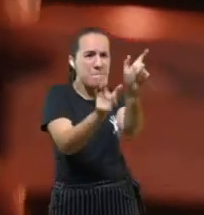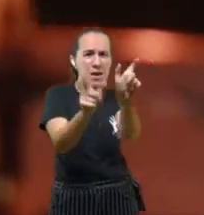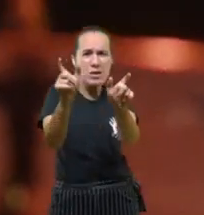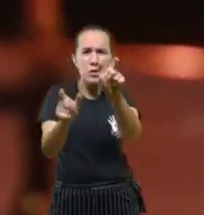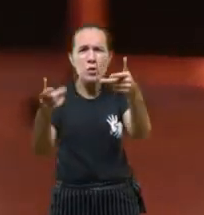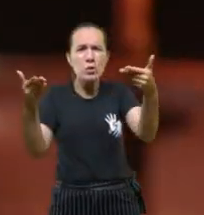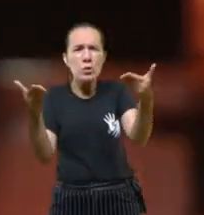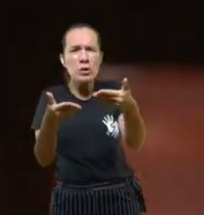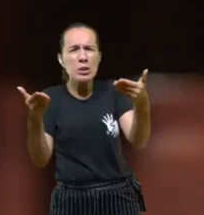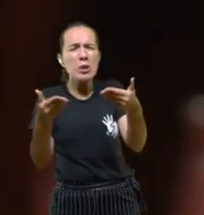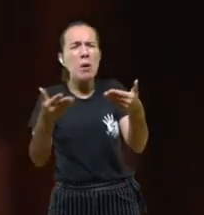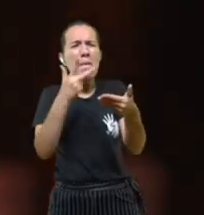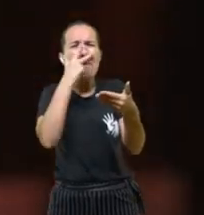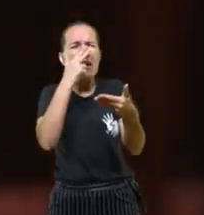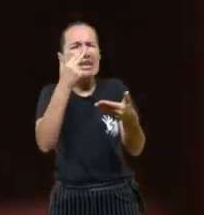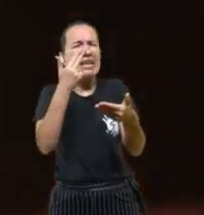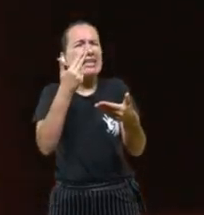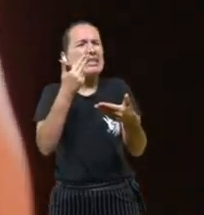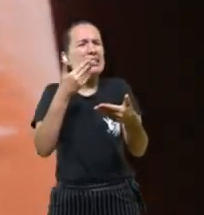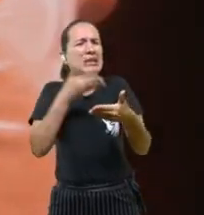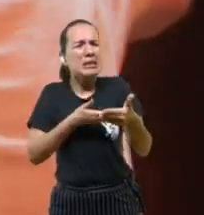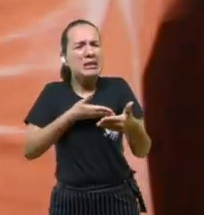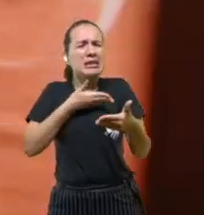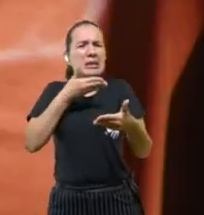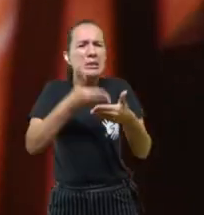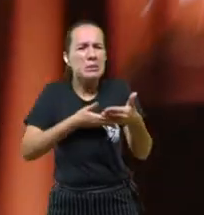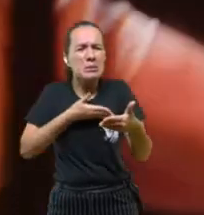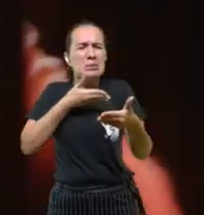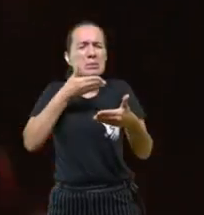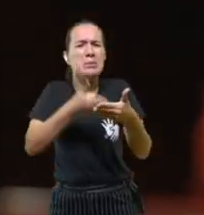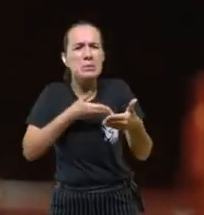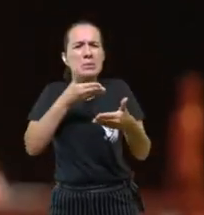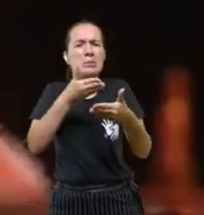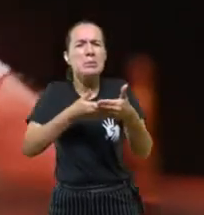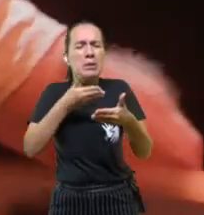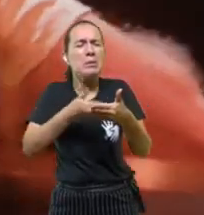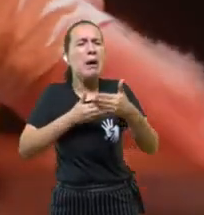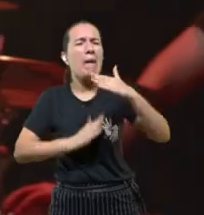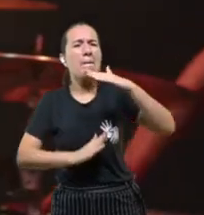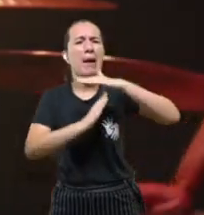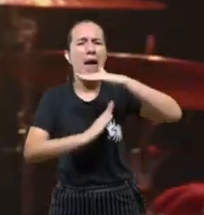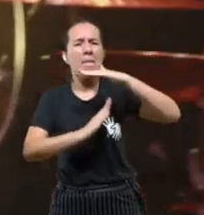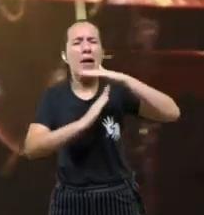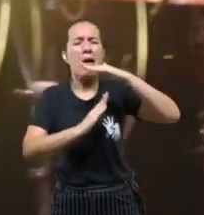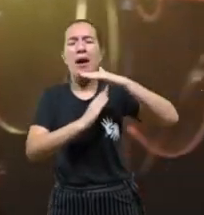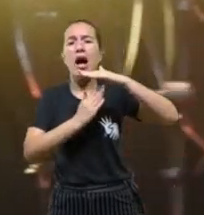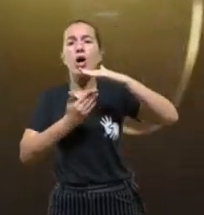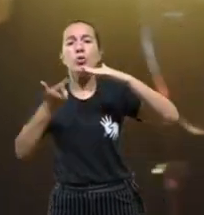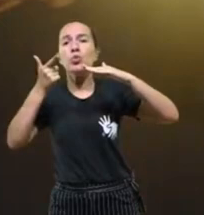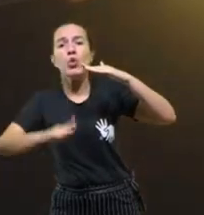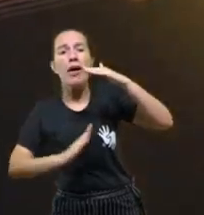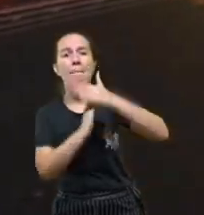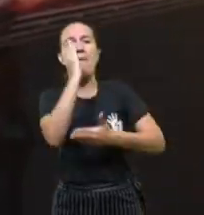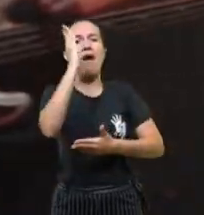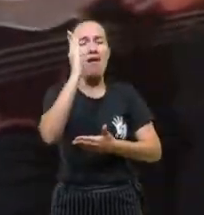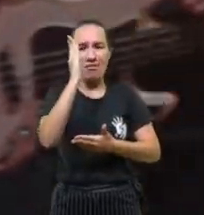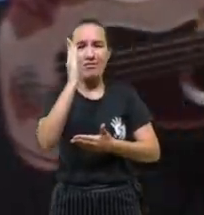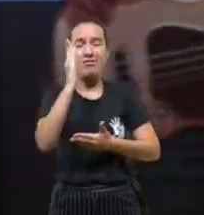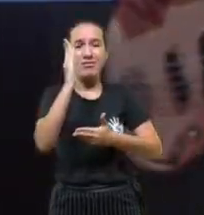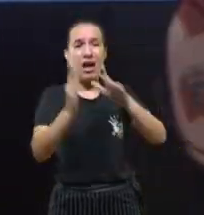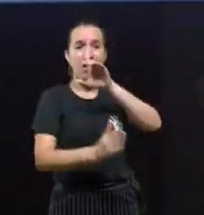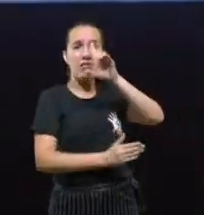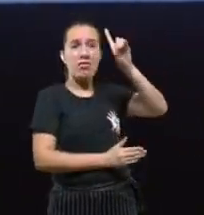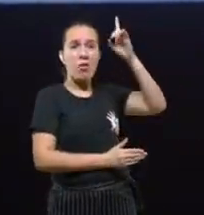sentem travados em numa determinada situação. Eu peço hoje